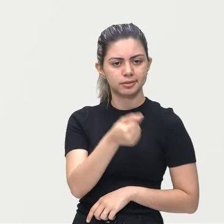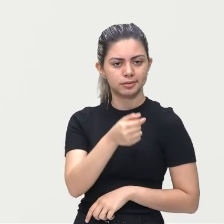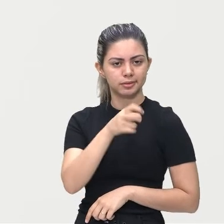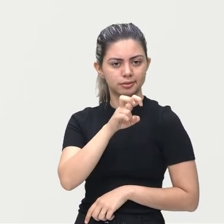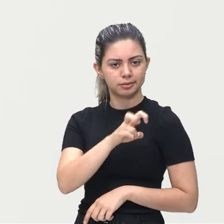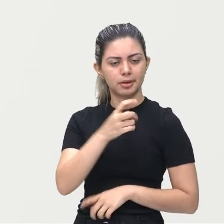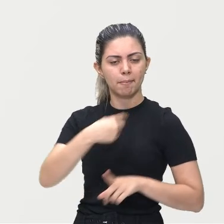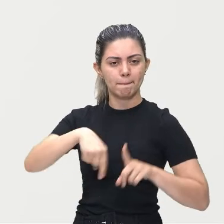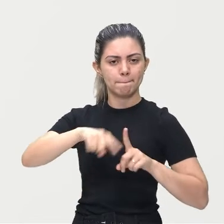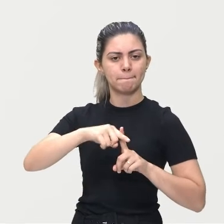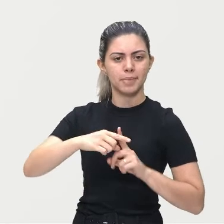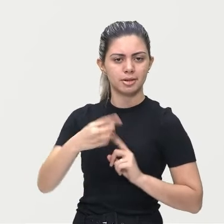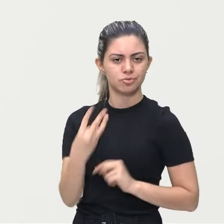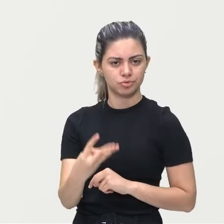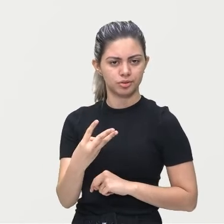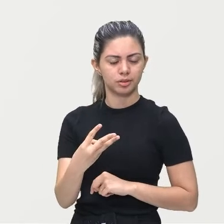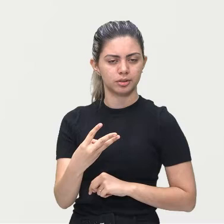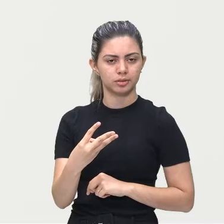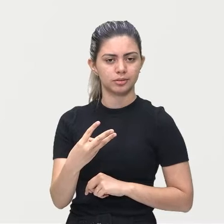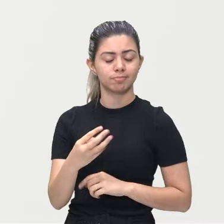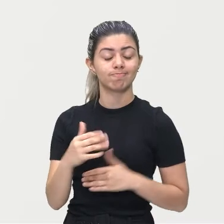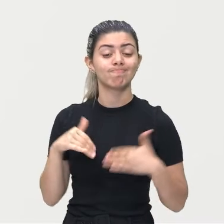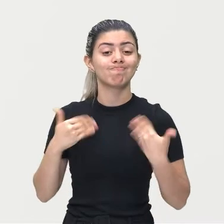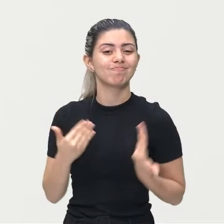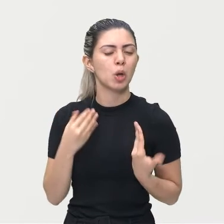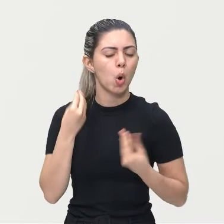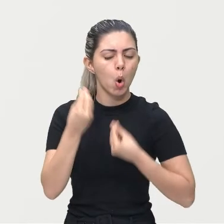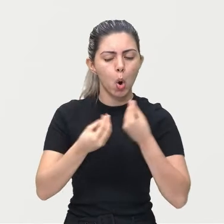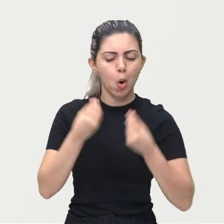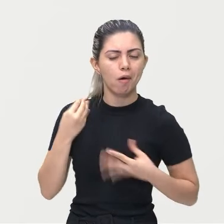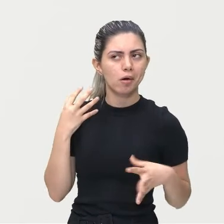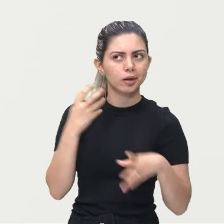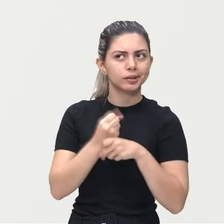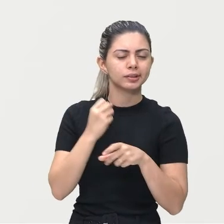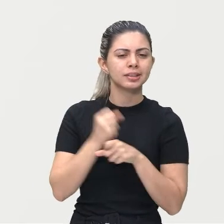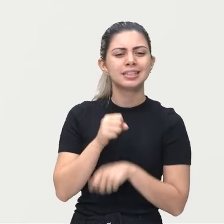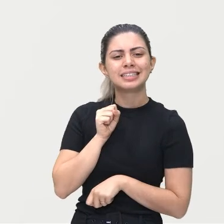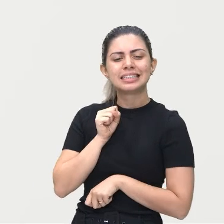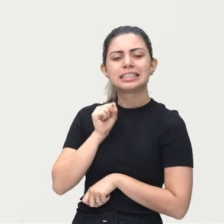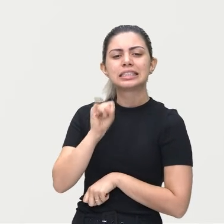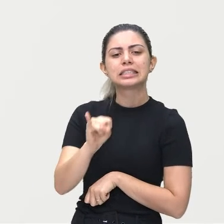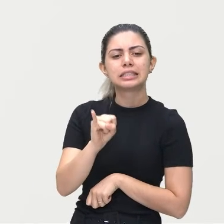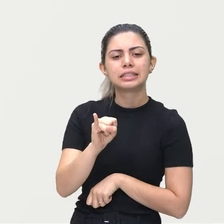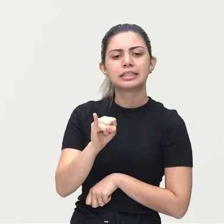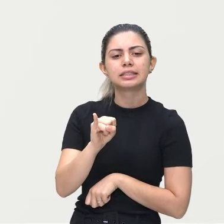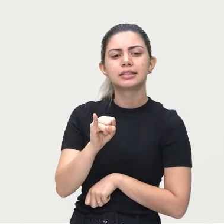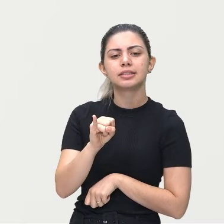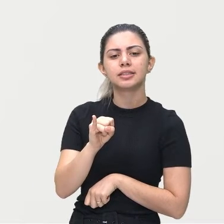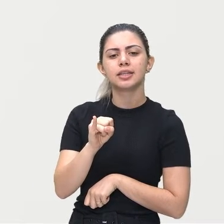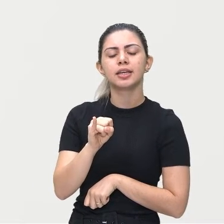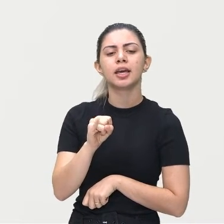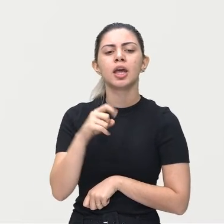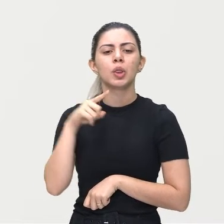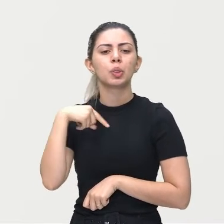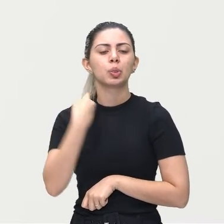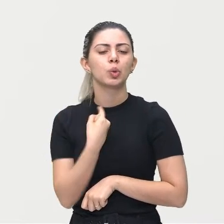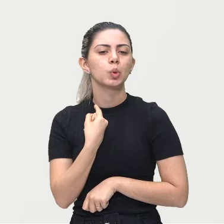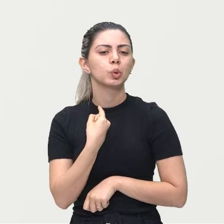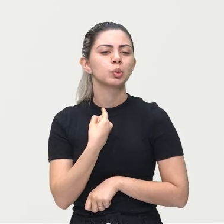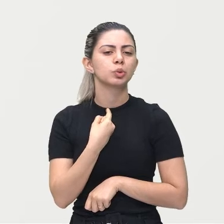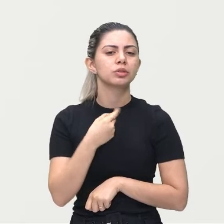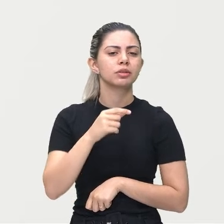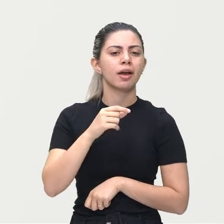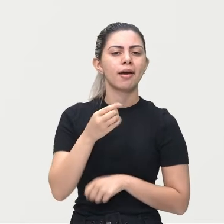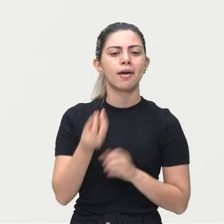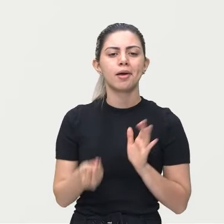2,75 mais 3. Olha o que acontece. Se nós fôssemos pegar e adicionar, lembrando que aqui eu